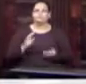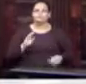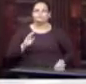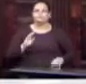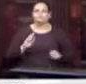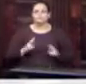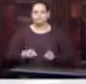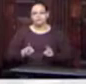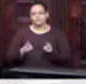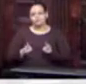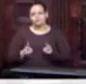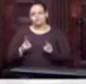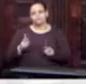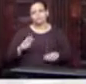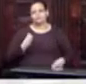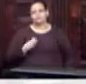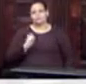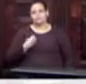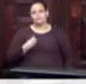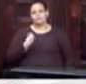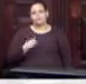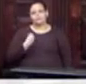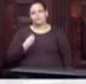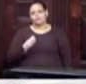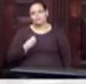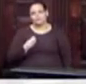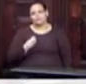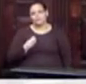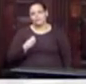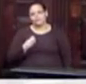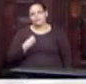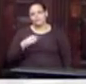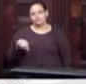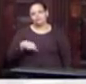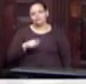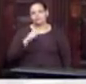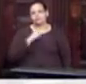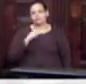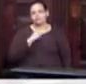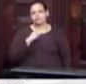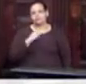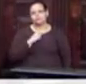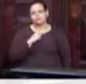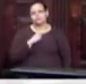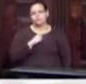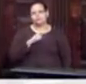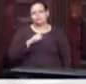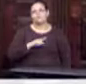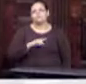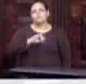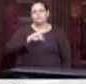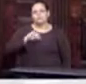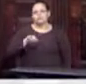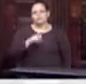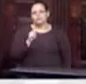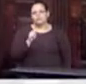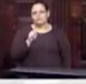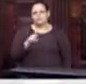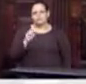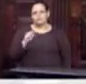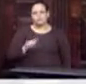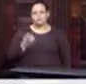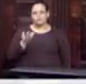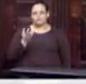sucedendo, mas que participava também na luta, nós temos um grande compositor que é o Jaú. E eu quero aqui